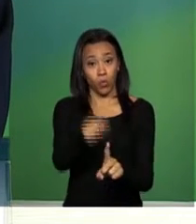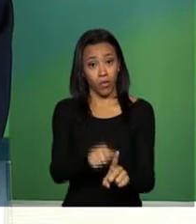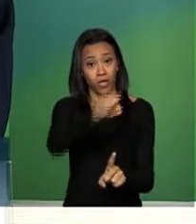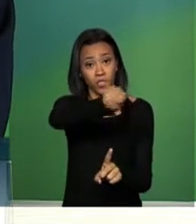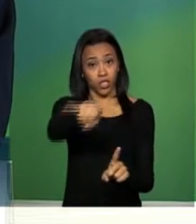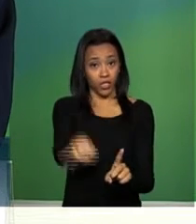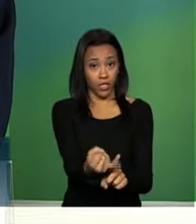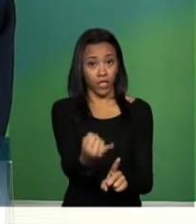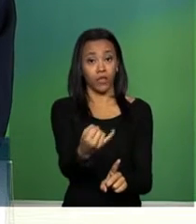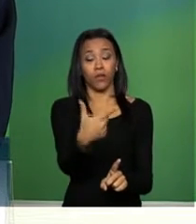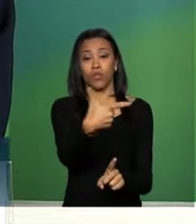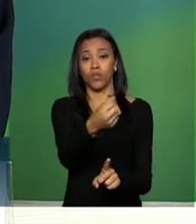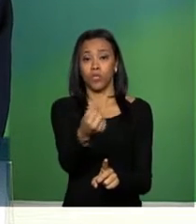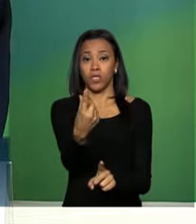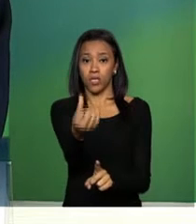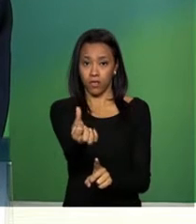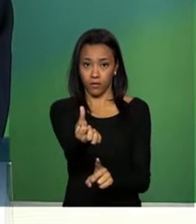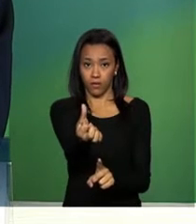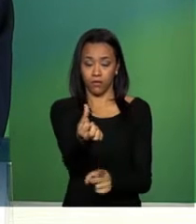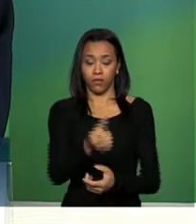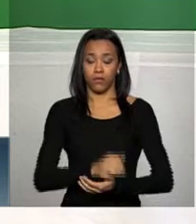de 2016.